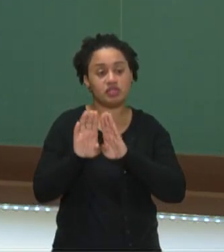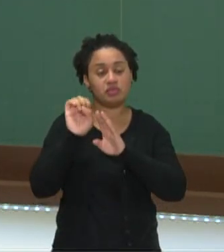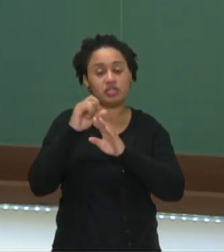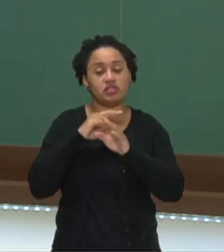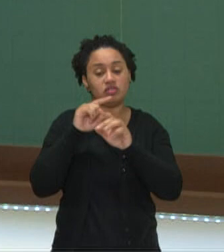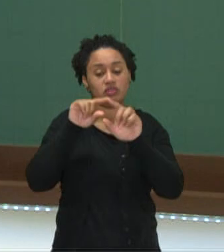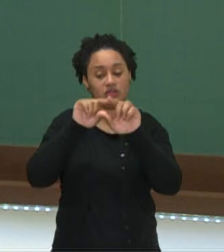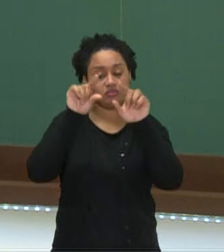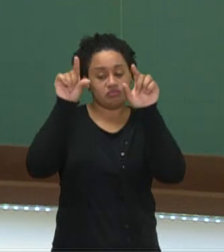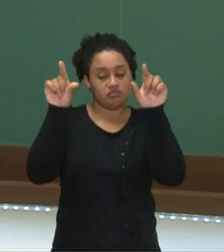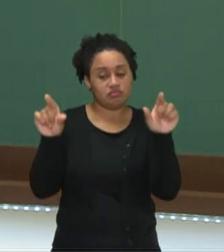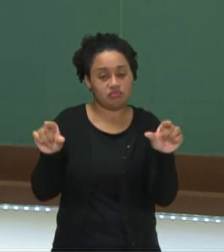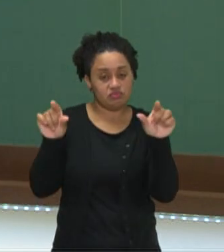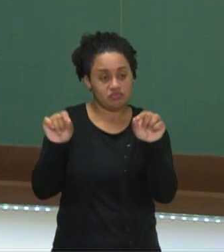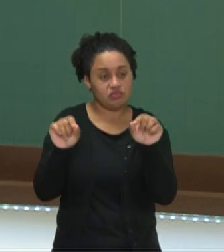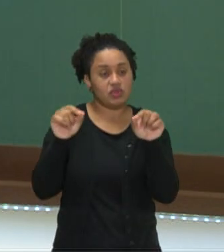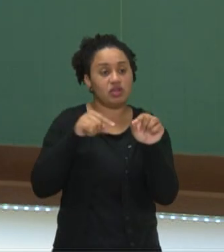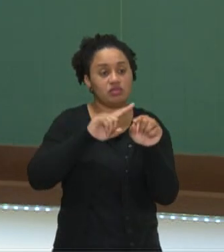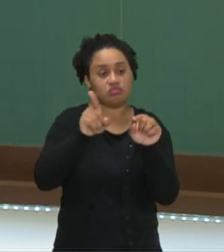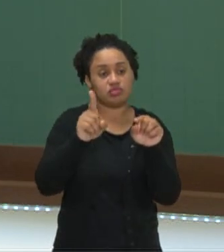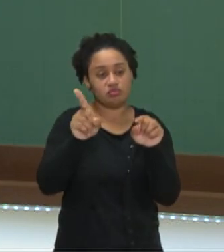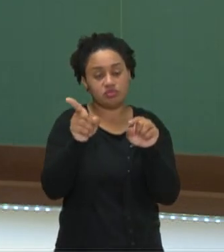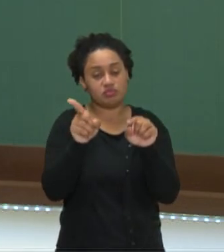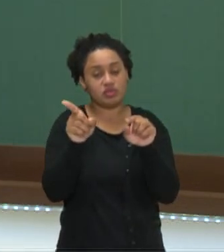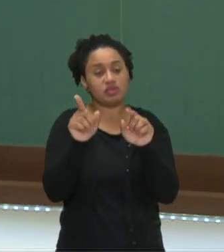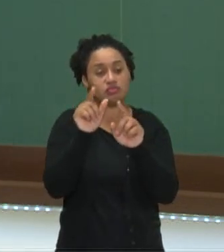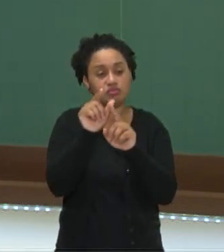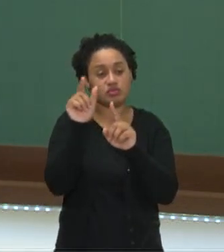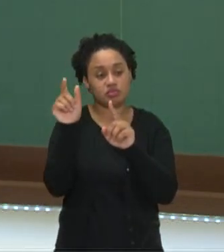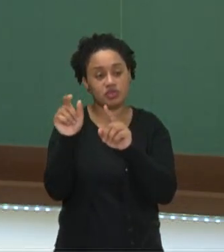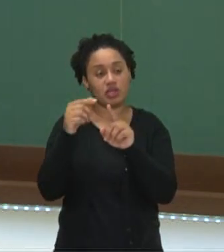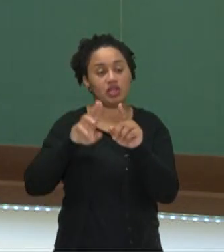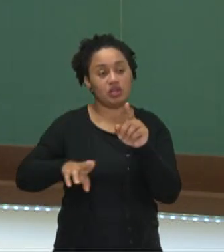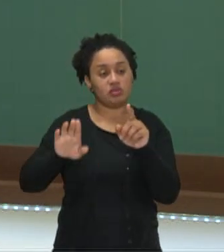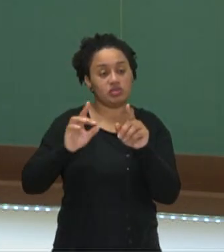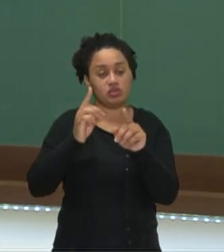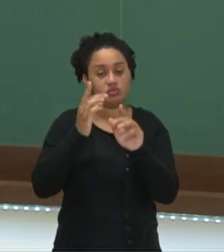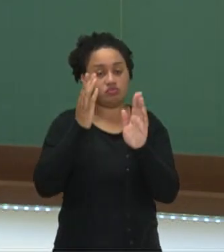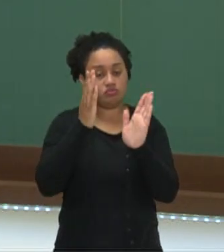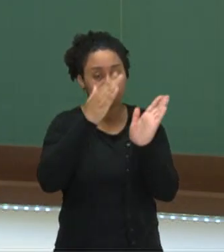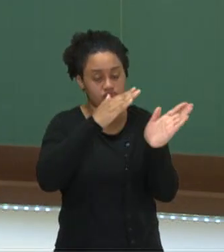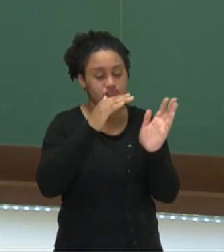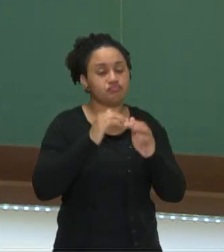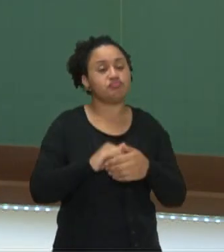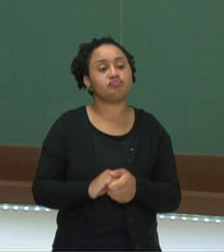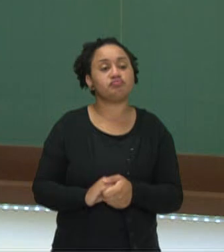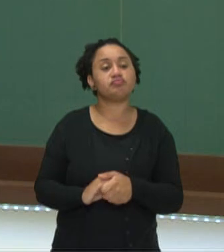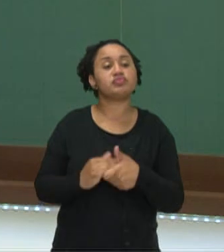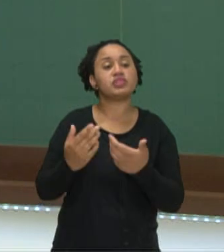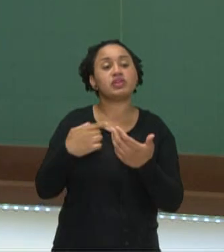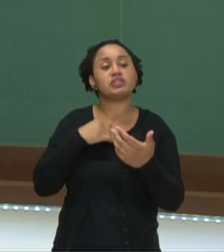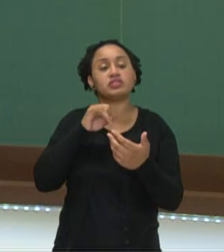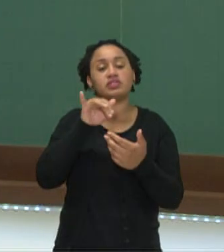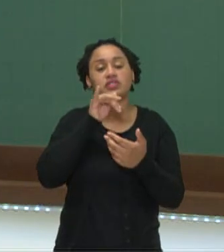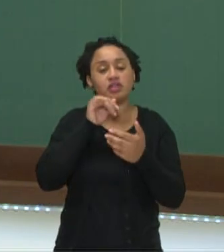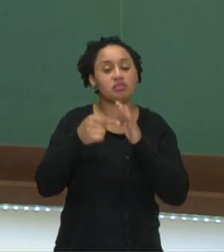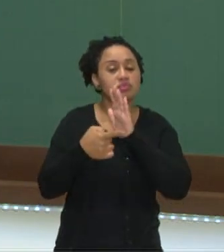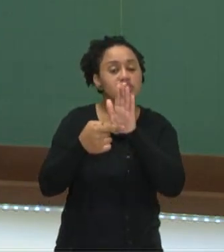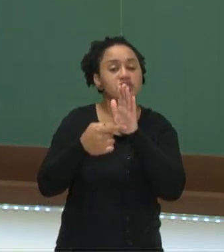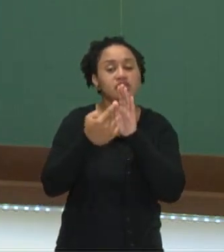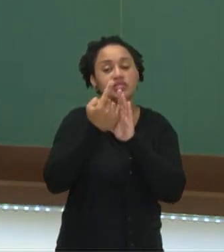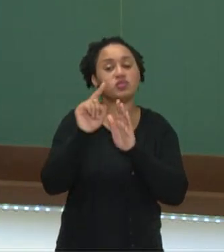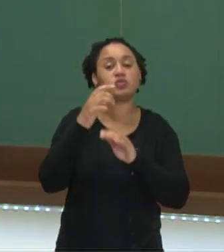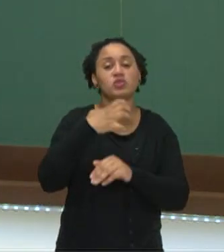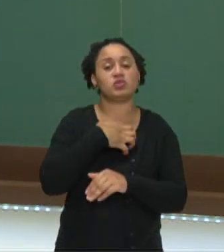duas partes iguais, uma para cada lado da figura, e eu estou usando uma das partes. Se você representasse de outra